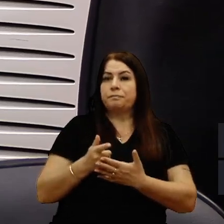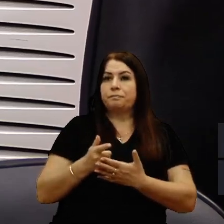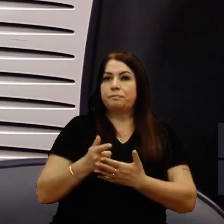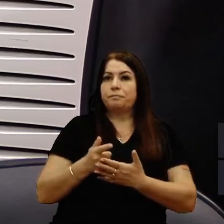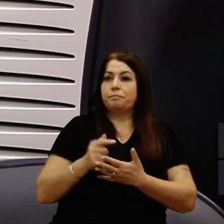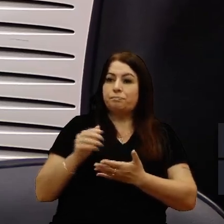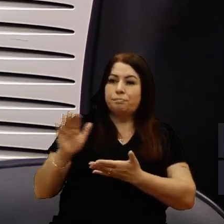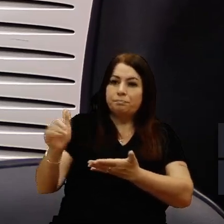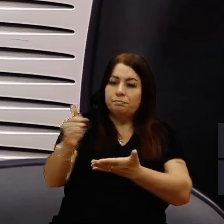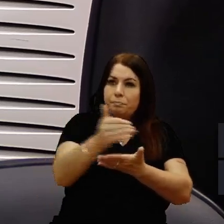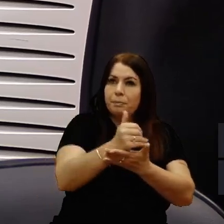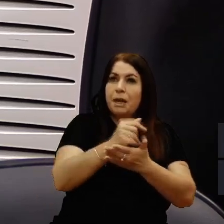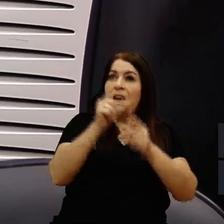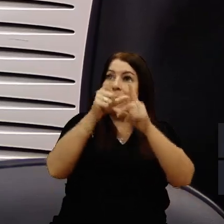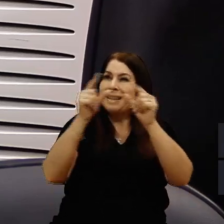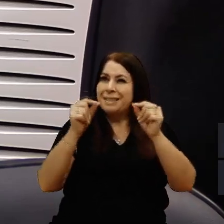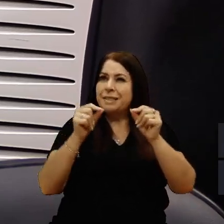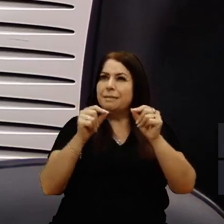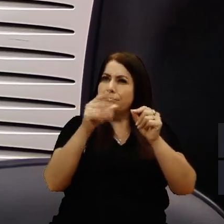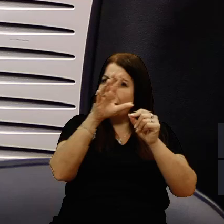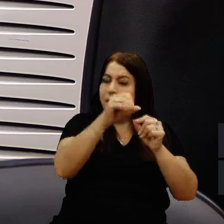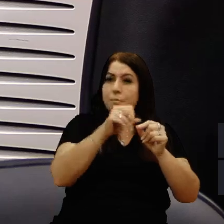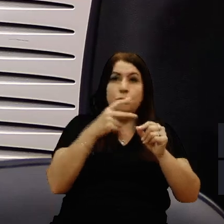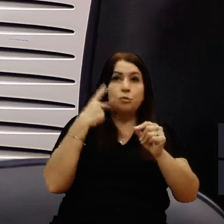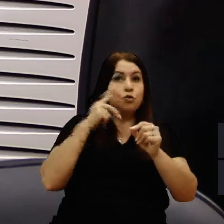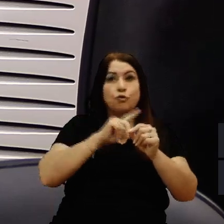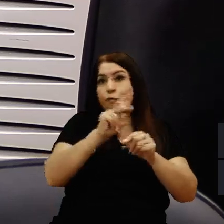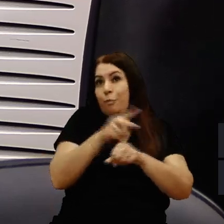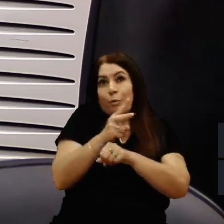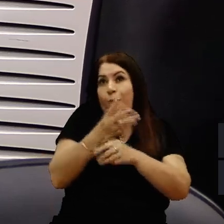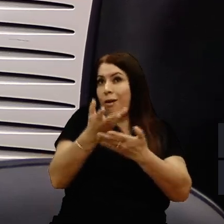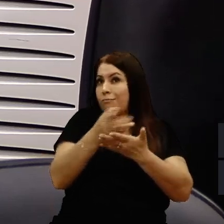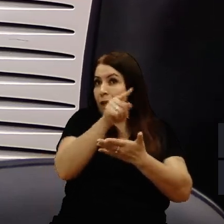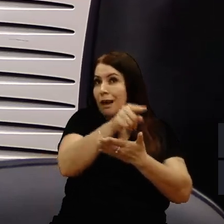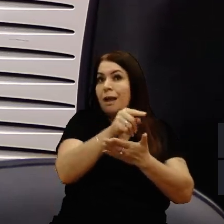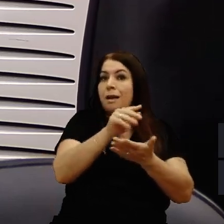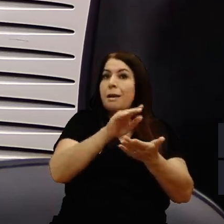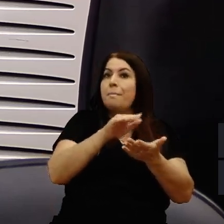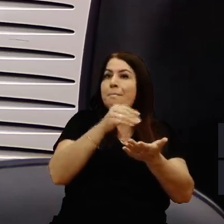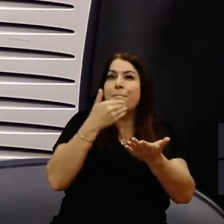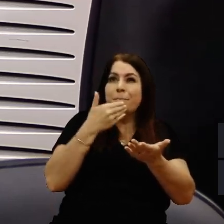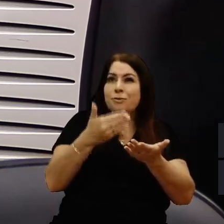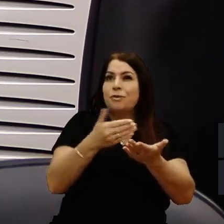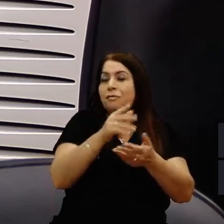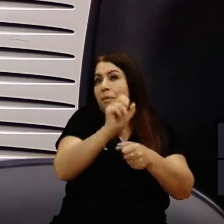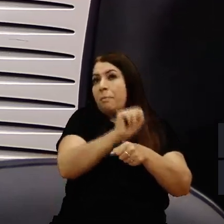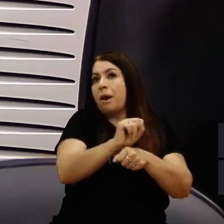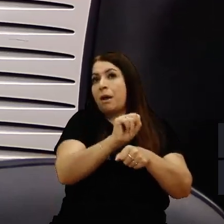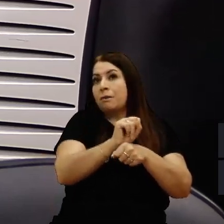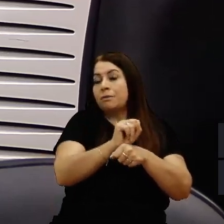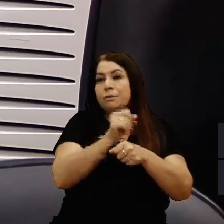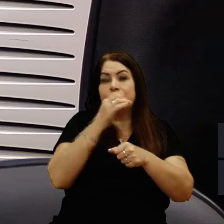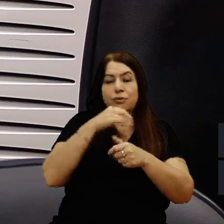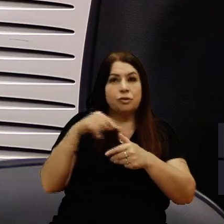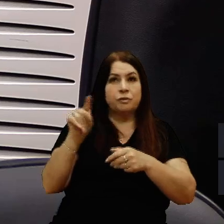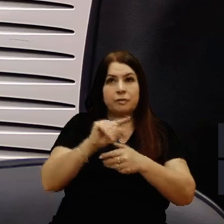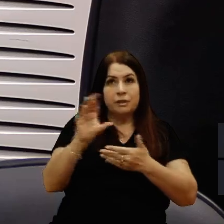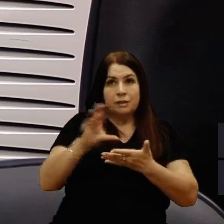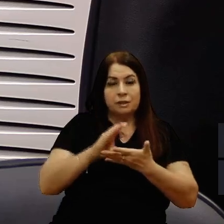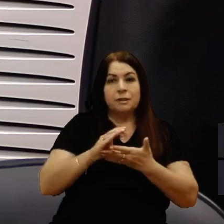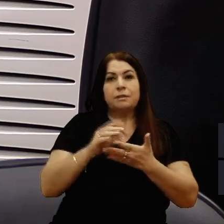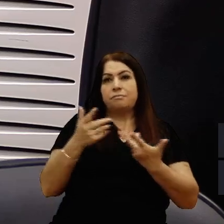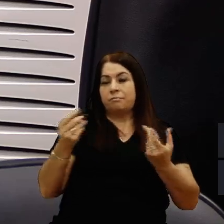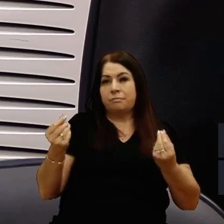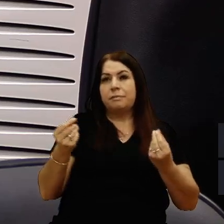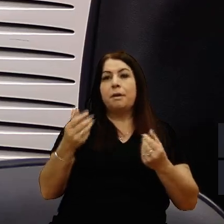e buscar em Brasília, né? Porque se o político não for atrás, não for lá atrás, vai ficar parado e Caxias do Sul não vai receber. Então,